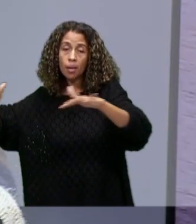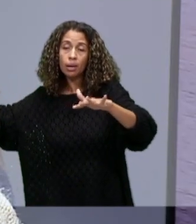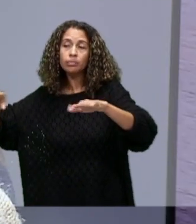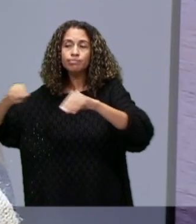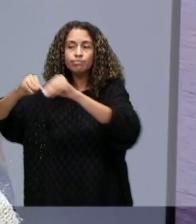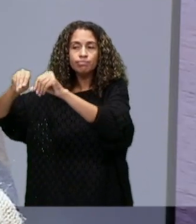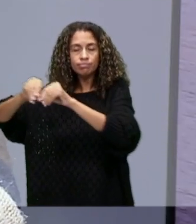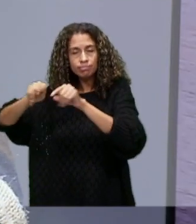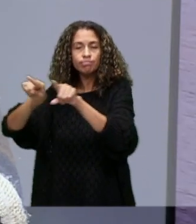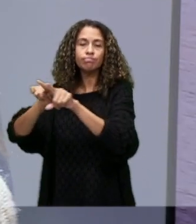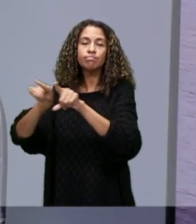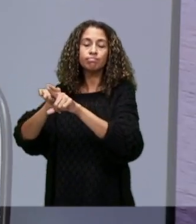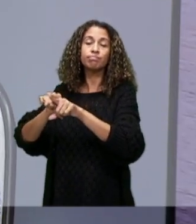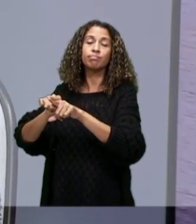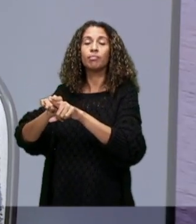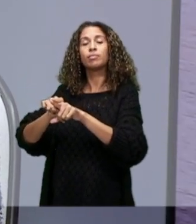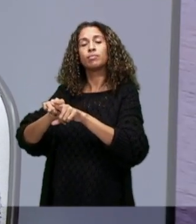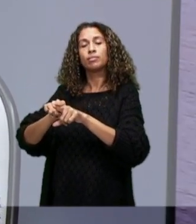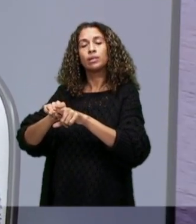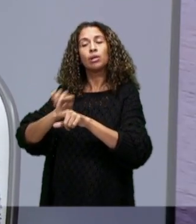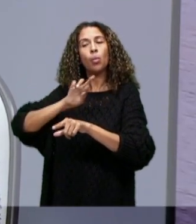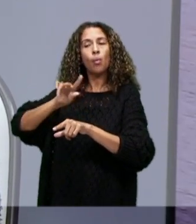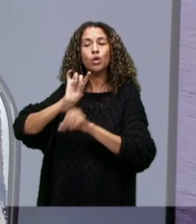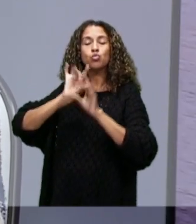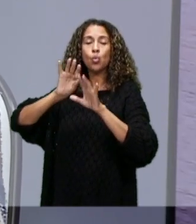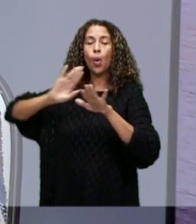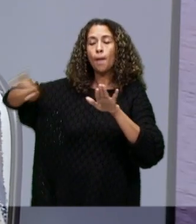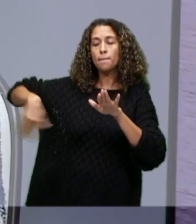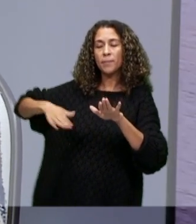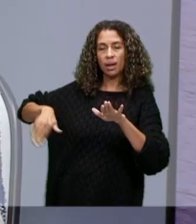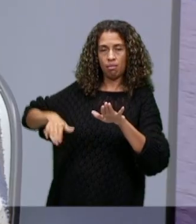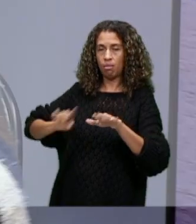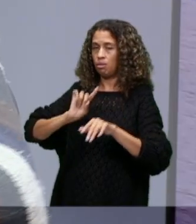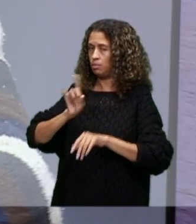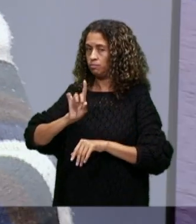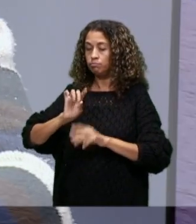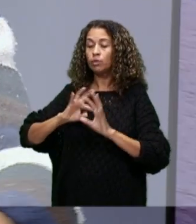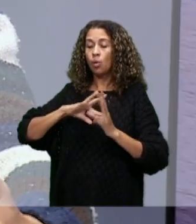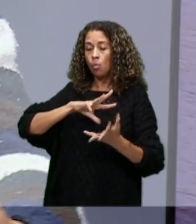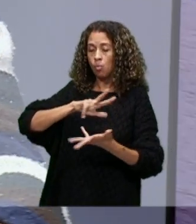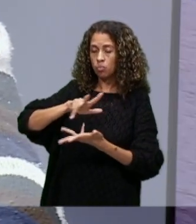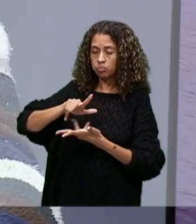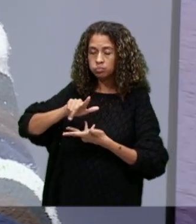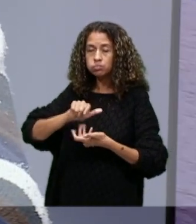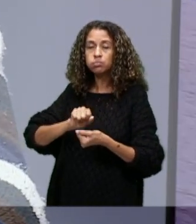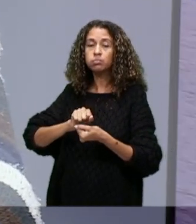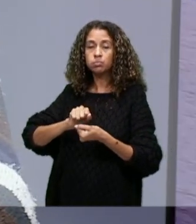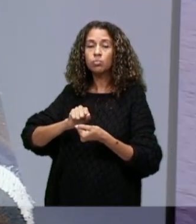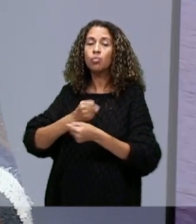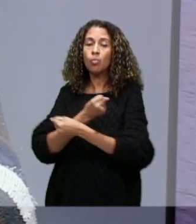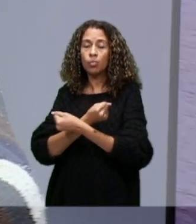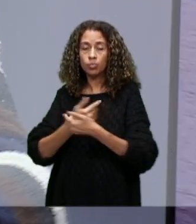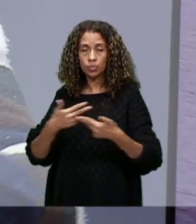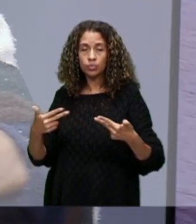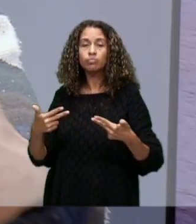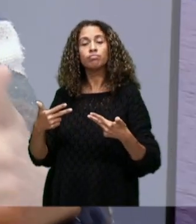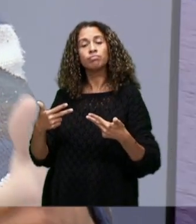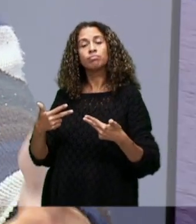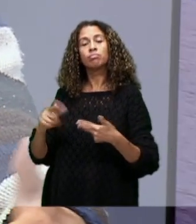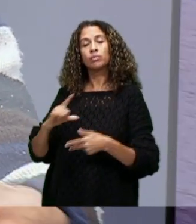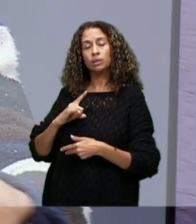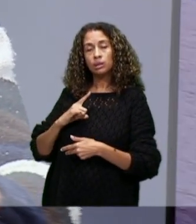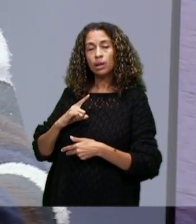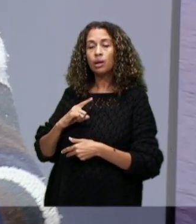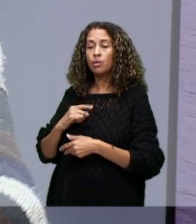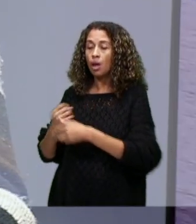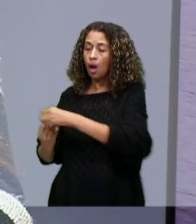oceano ele é muito mais do que praias, né? Ele é um ecossistema que pega a parte territorial, como o caso da APA da